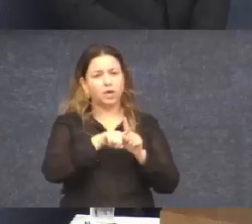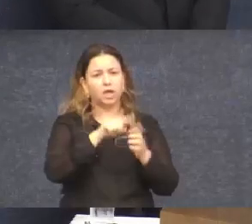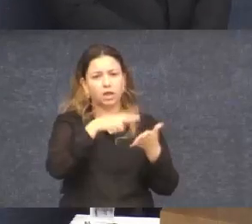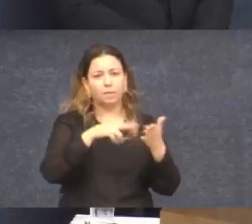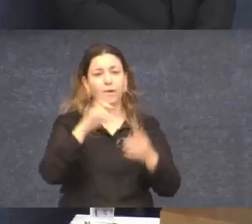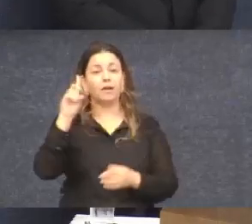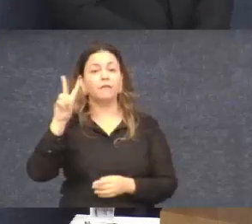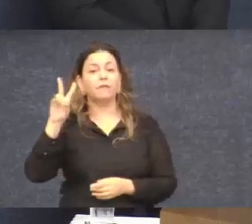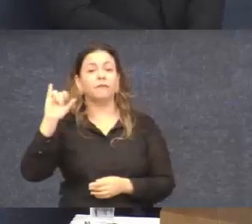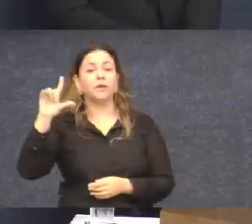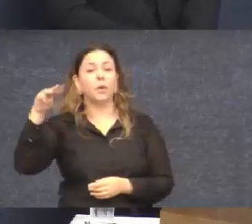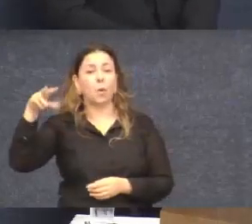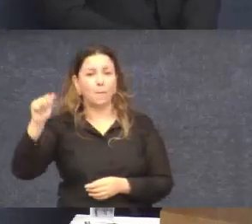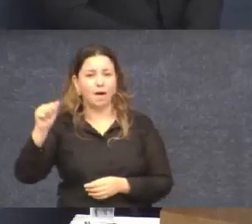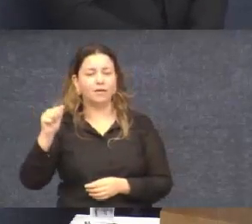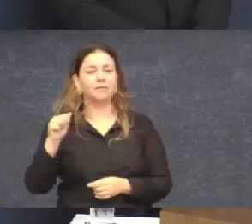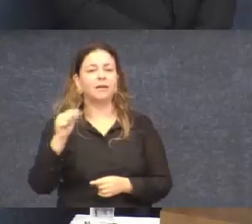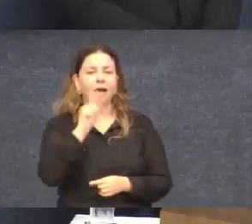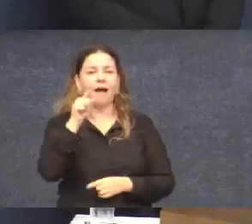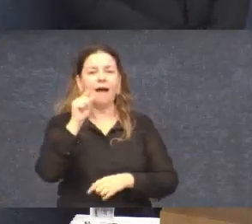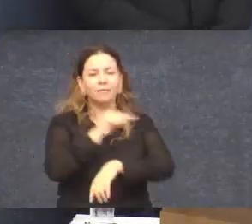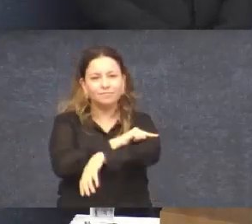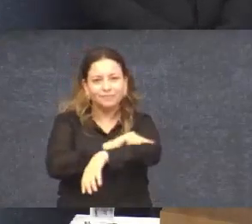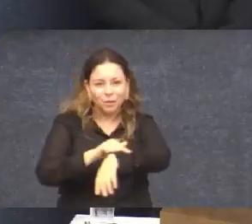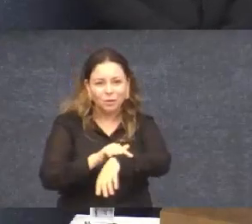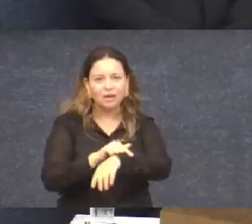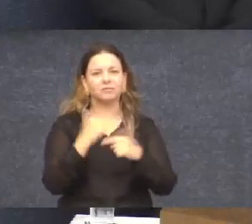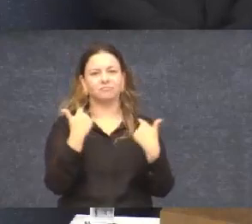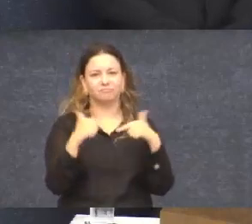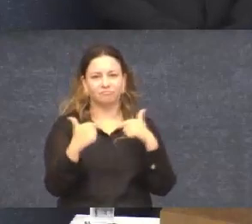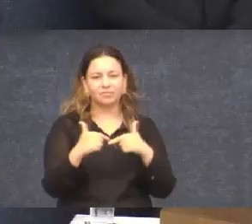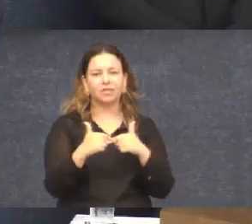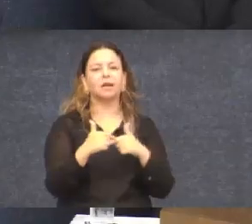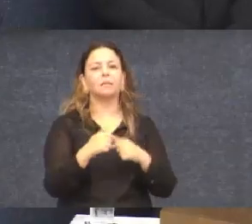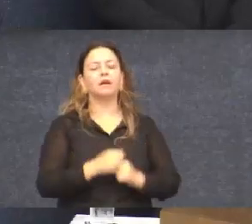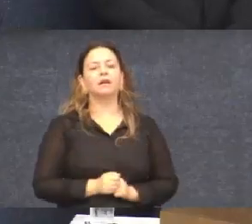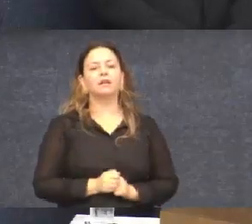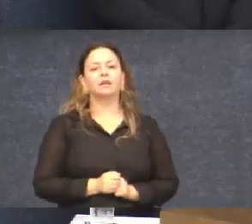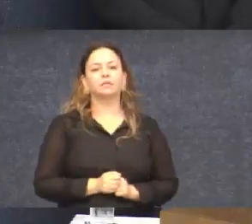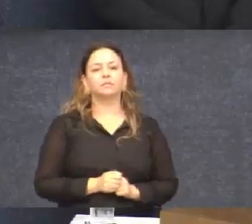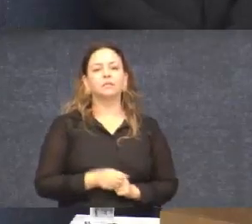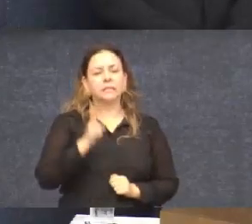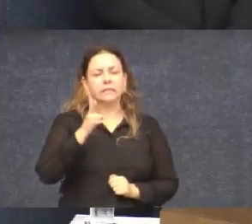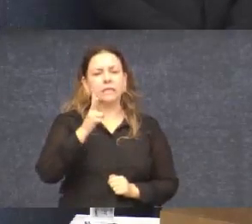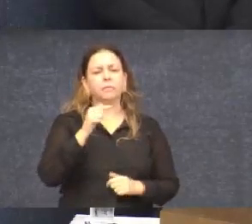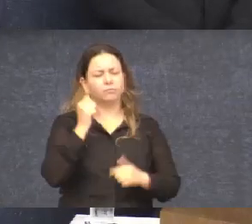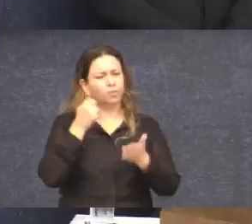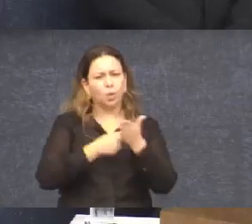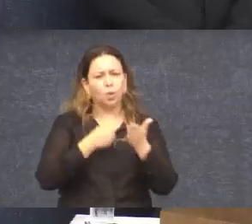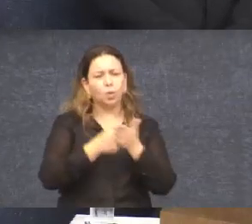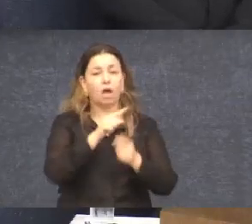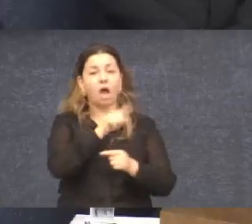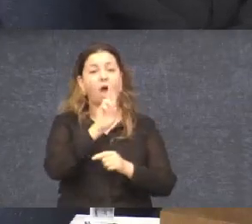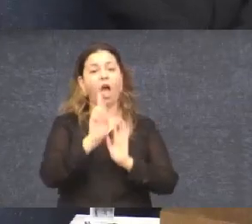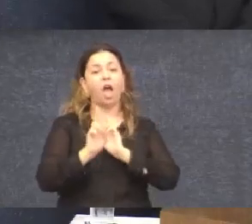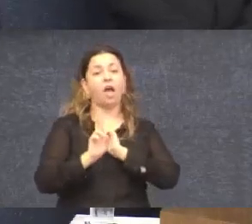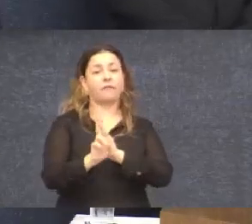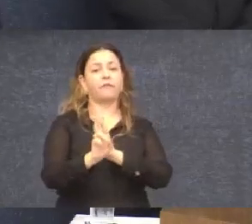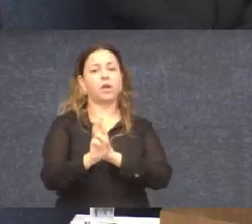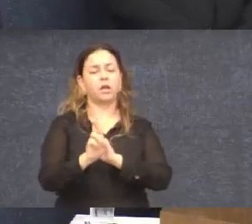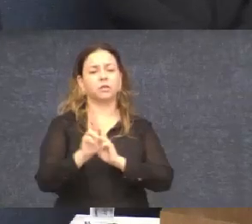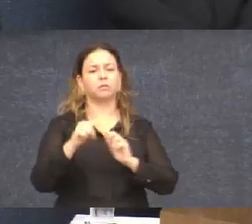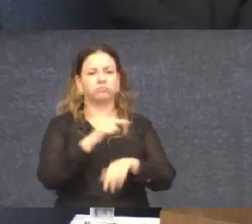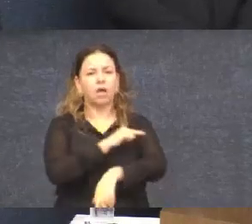a dona Vilma de Oliveira, né, da Educação, né, dona Vilma? Essa decana aí da educação, essa mulher que é uma referência também em